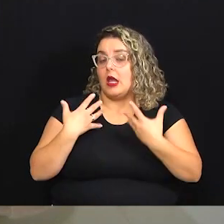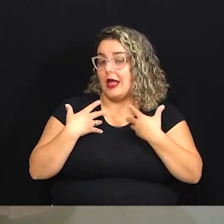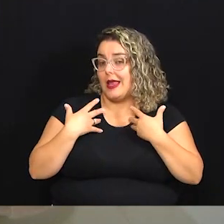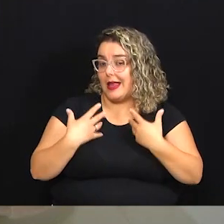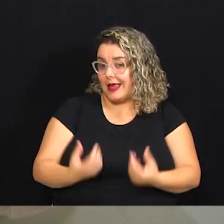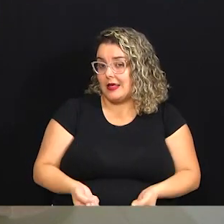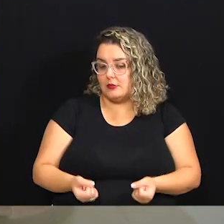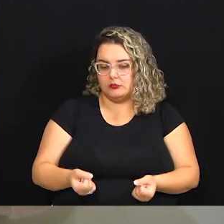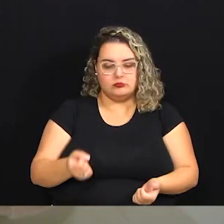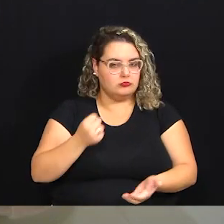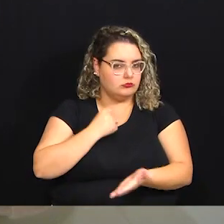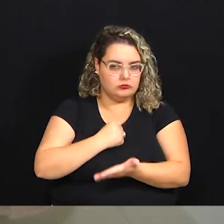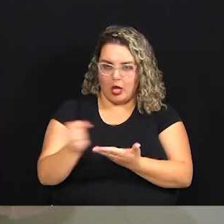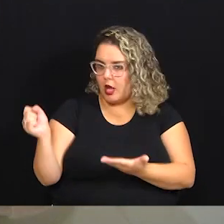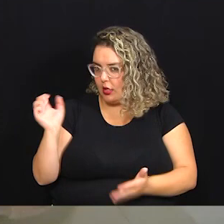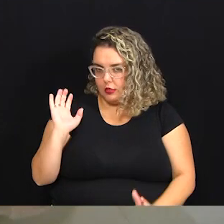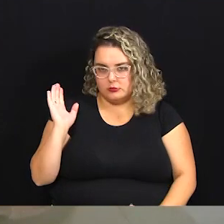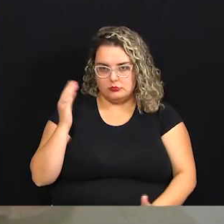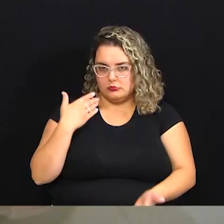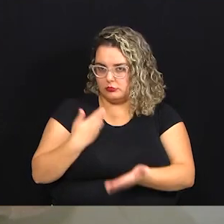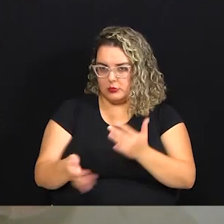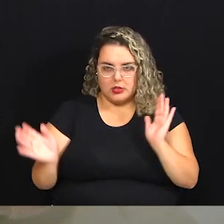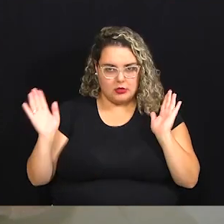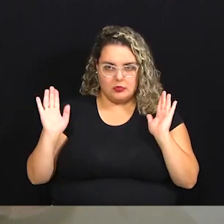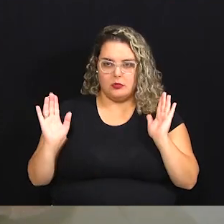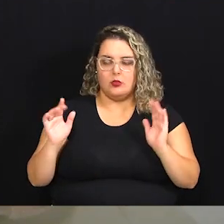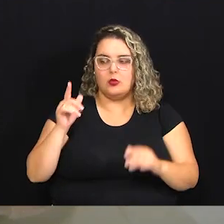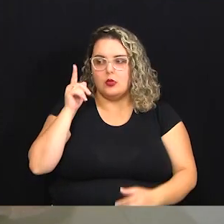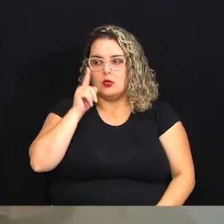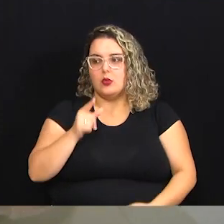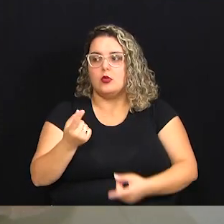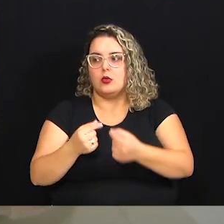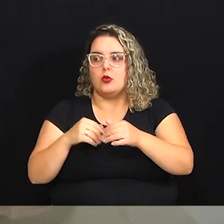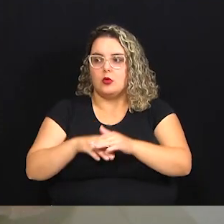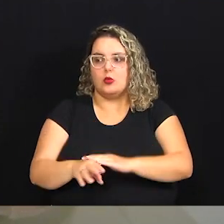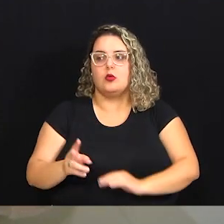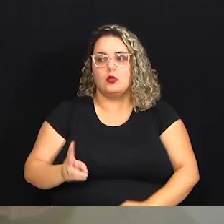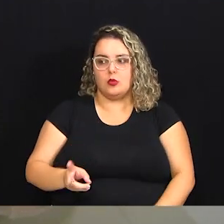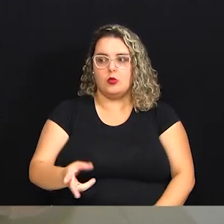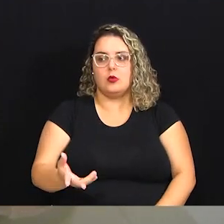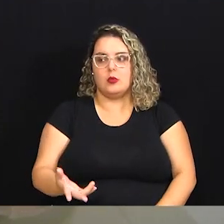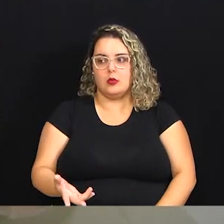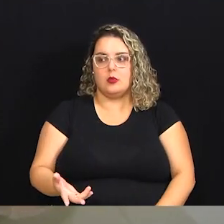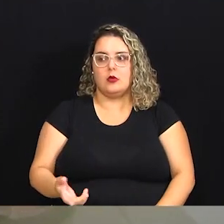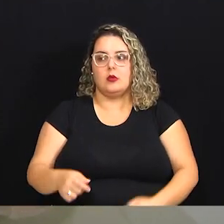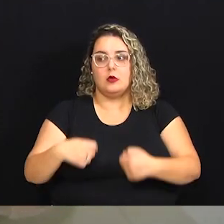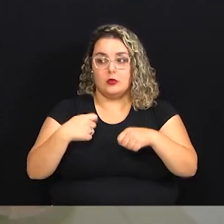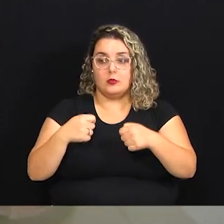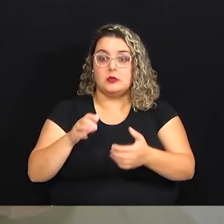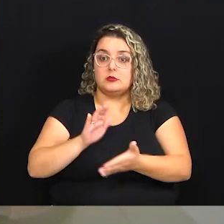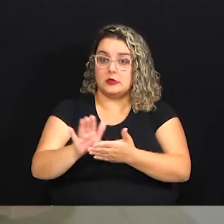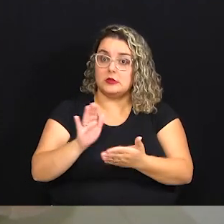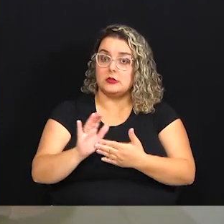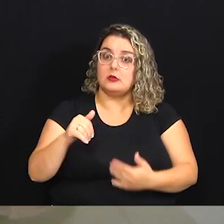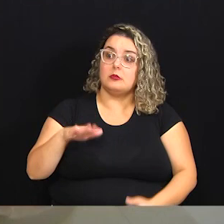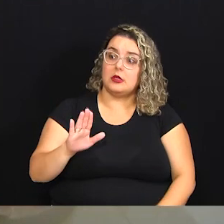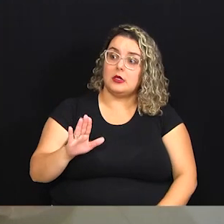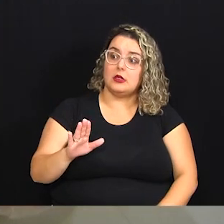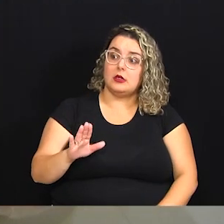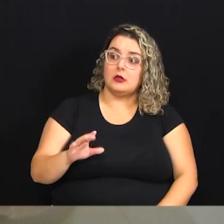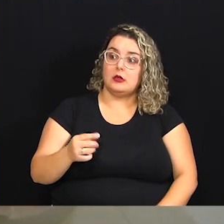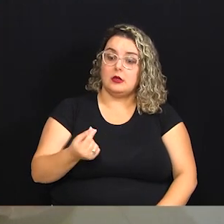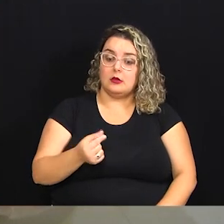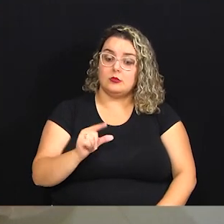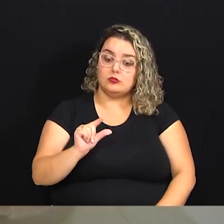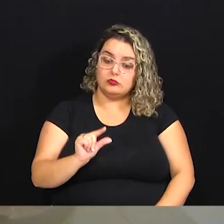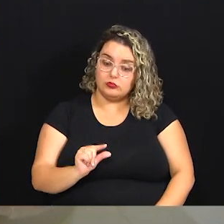ganhava já se foi, quer dizer, a gente já perdeu. Aqueles que conseguiram manter estão precisando gastar mais,